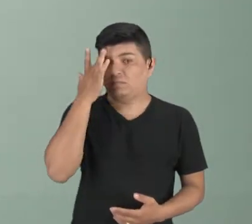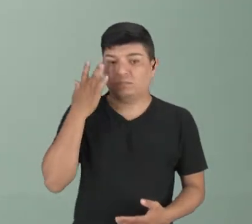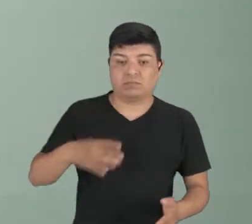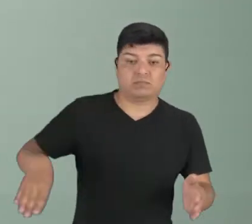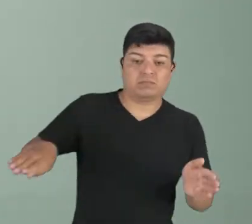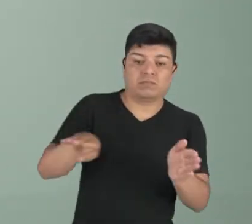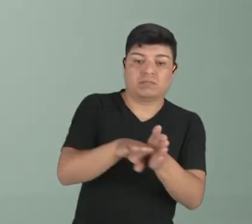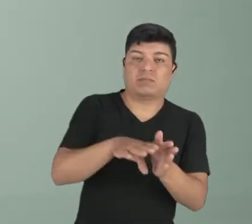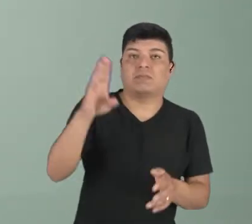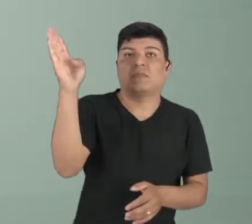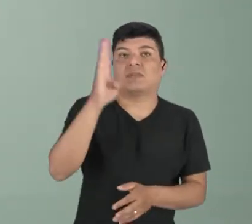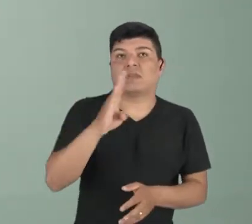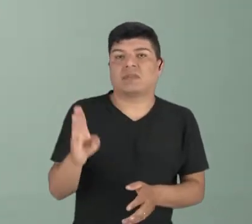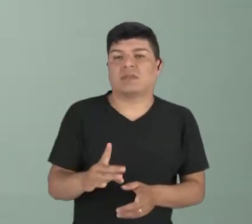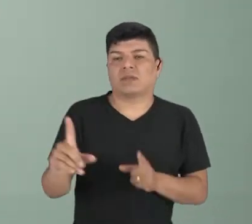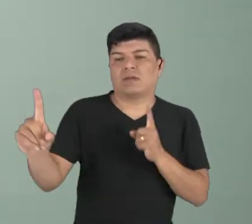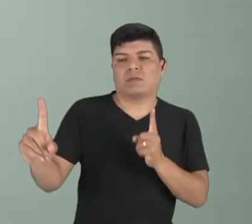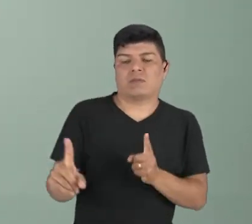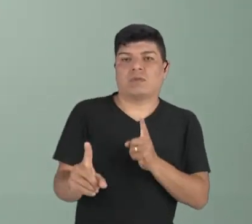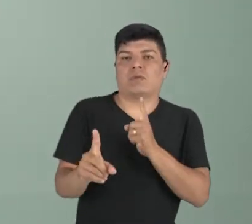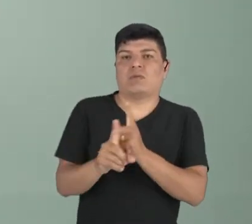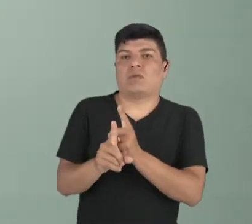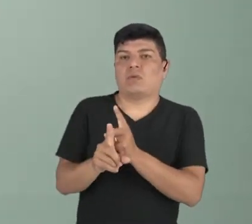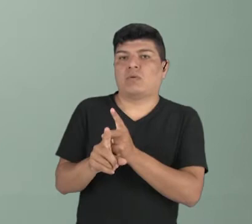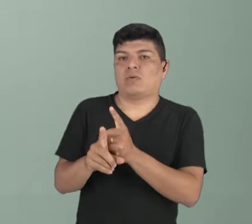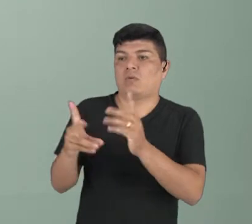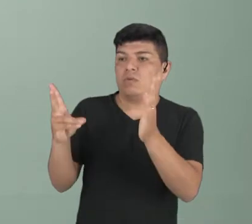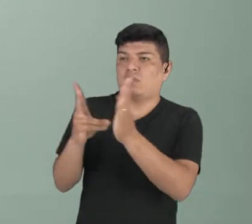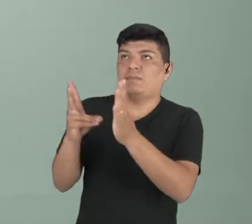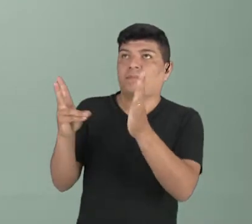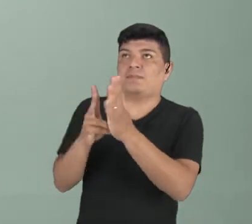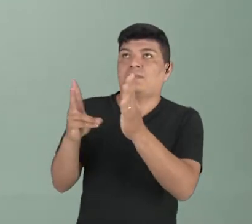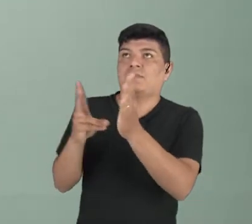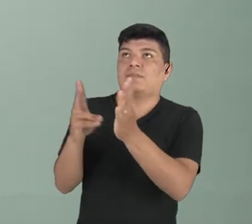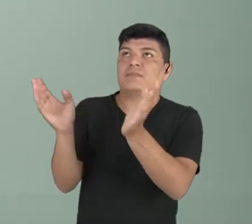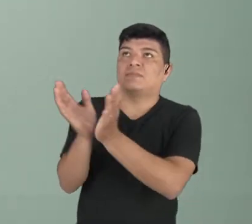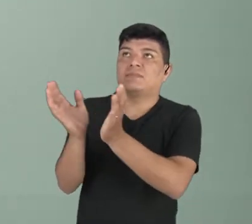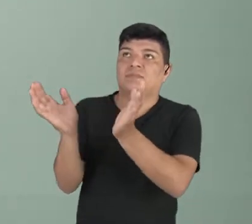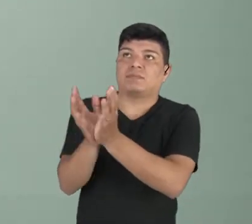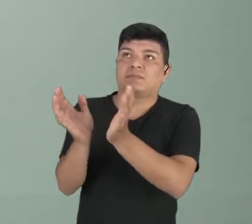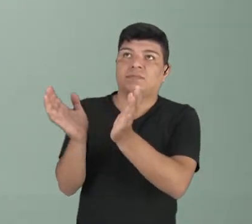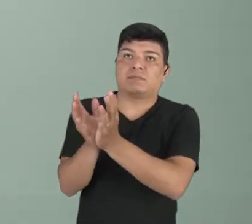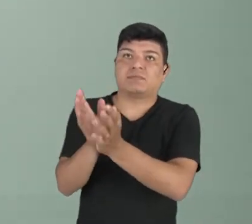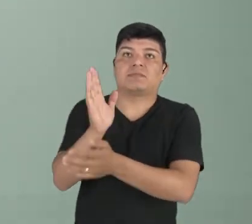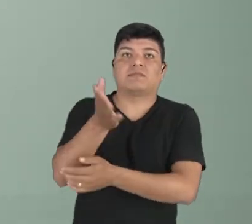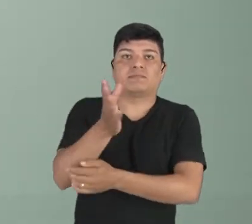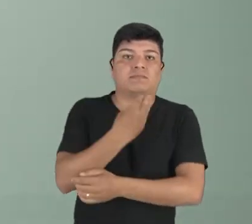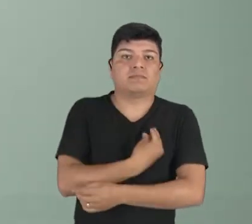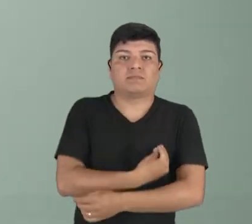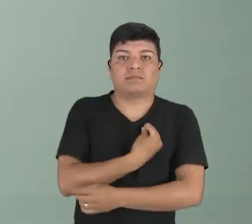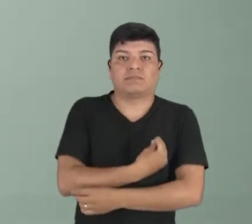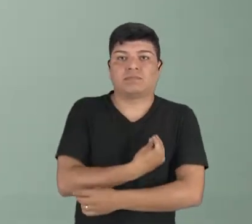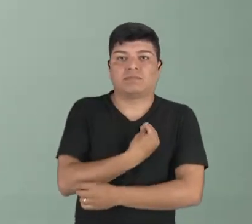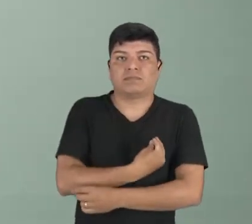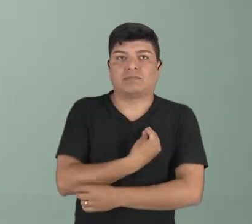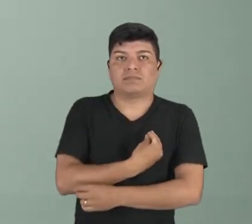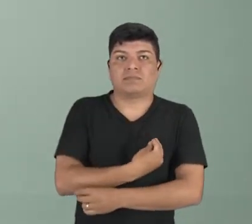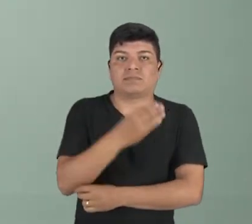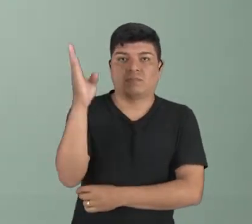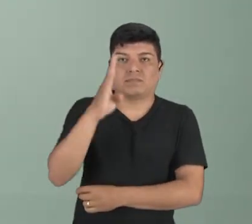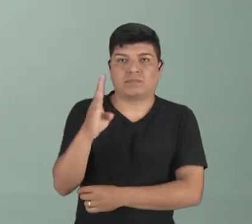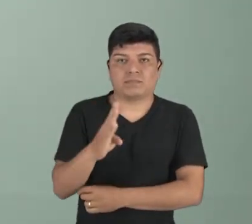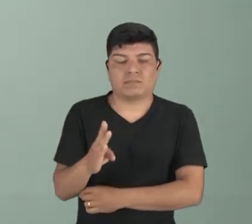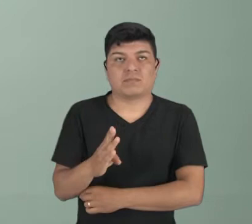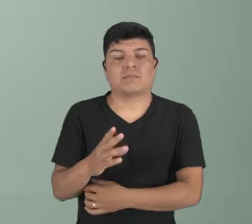ao Brasil, eles se depararam com os indígenas, com a população indígena que já habitava a nossa